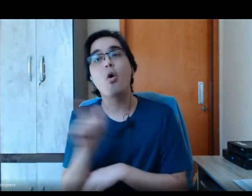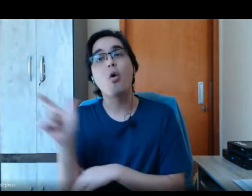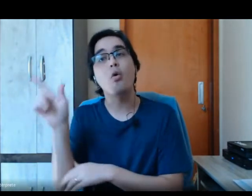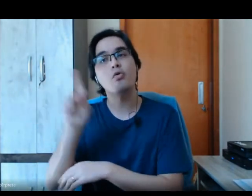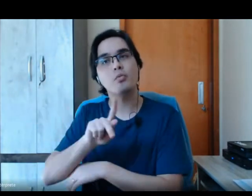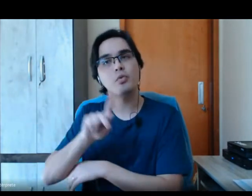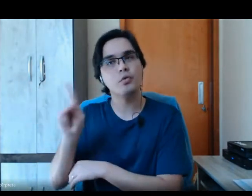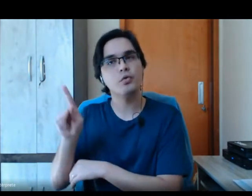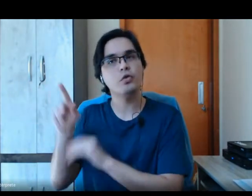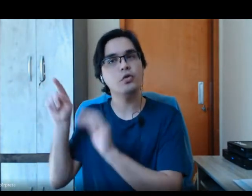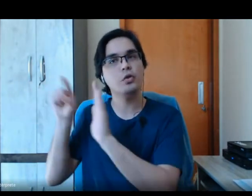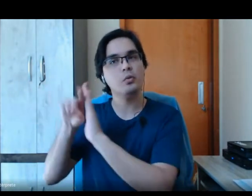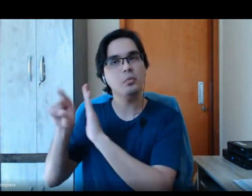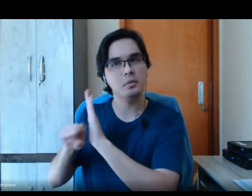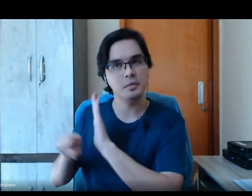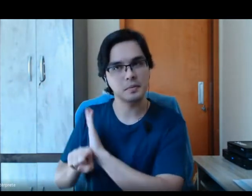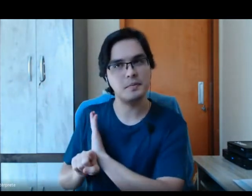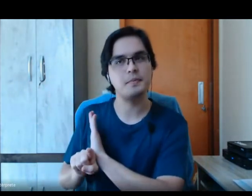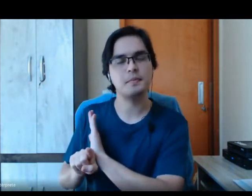do Moodle novo agora.